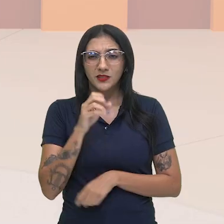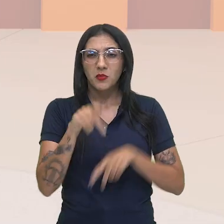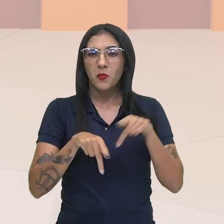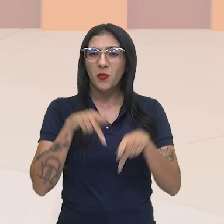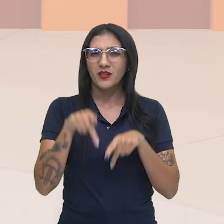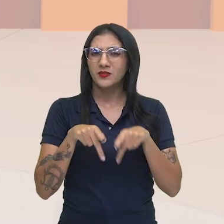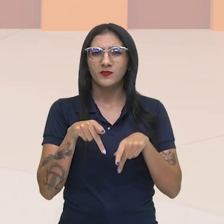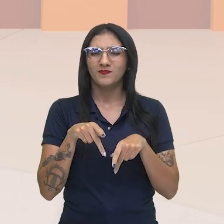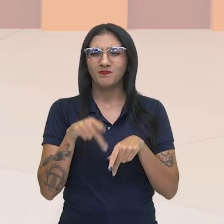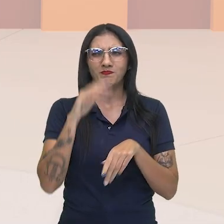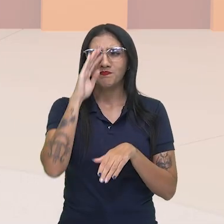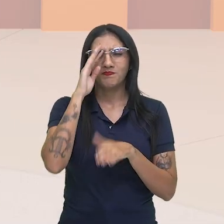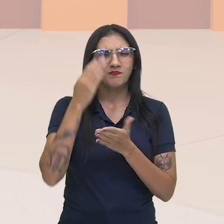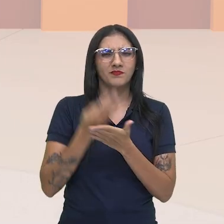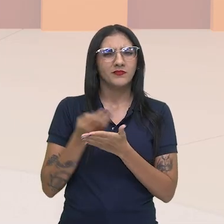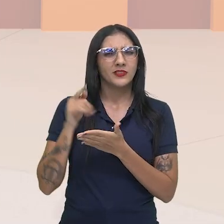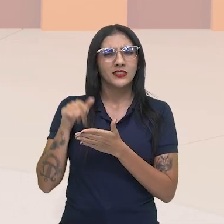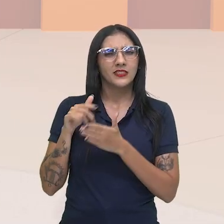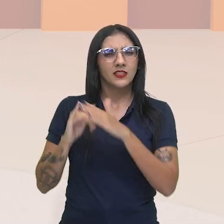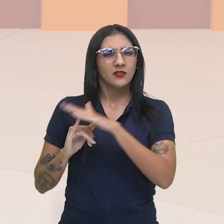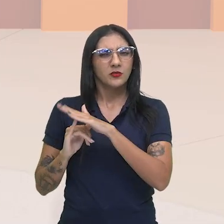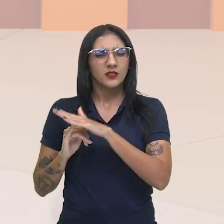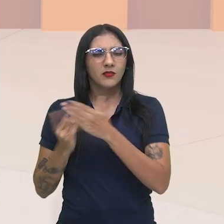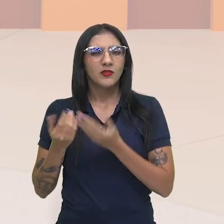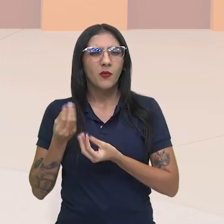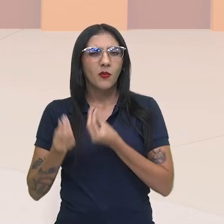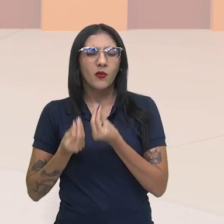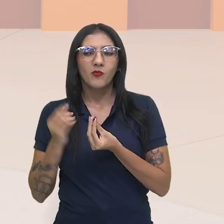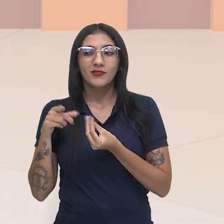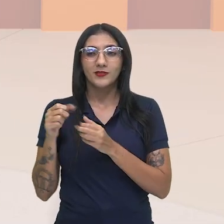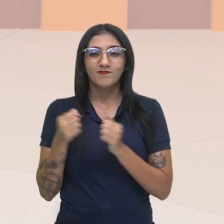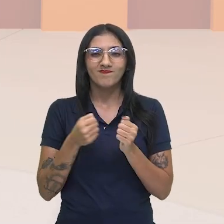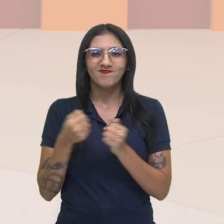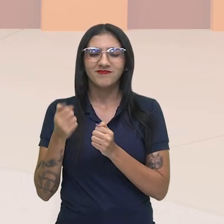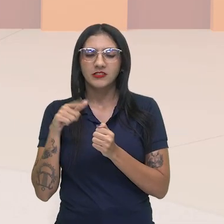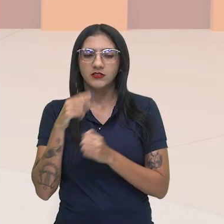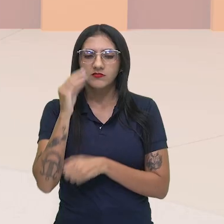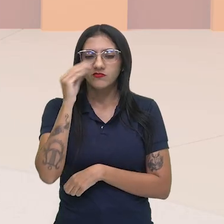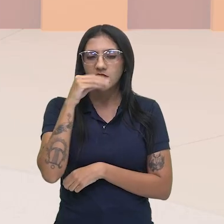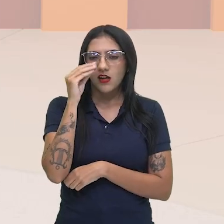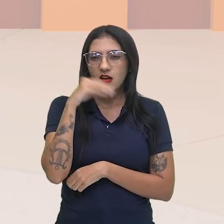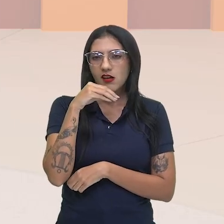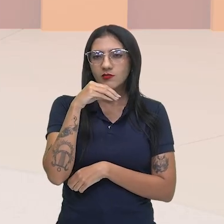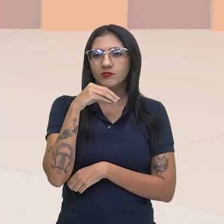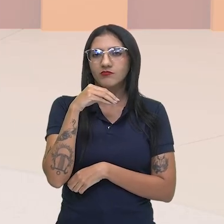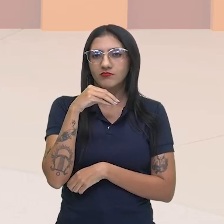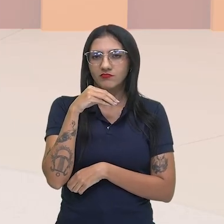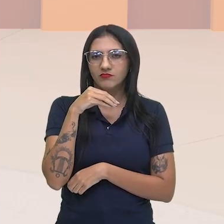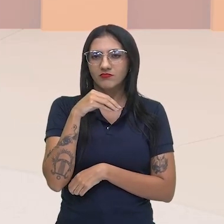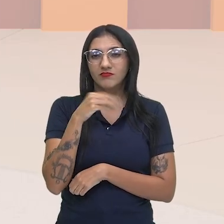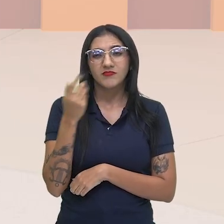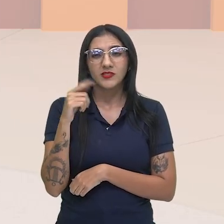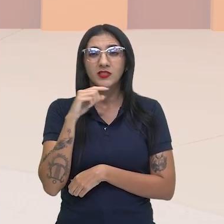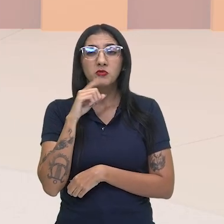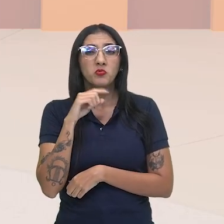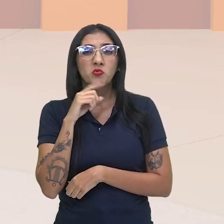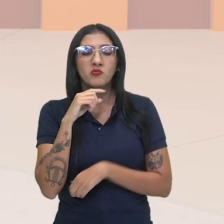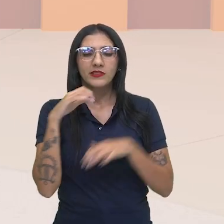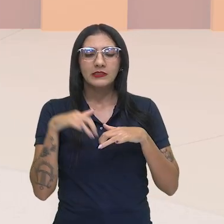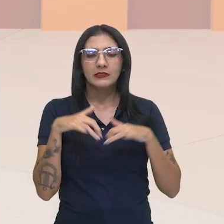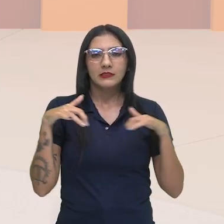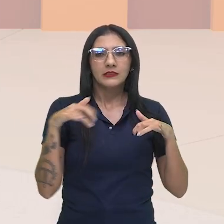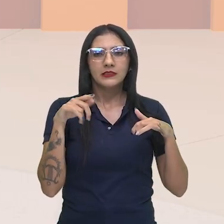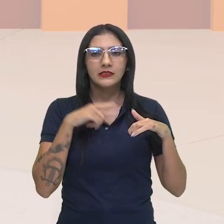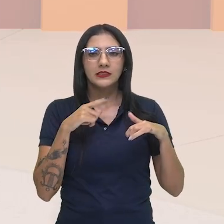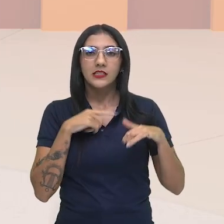não confia nessas instituições, então o poder fica enfraquecido, perfeito? Fica dividido. E aí